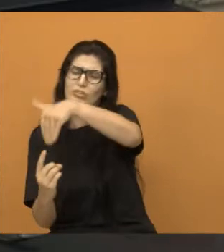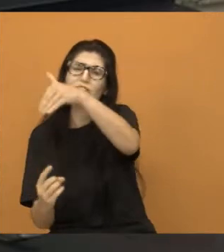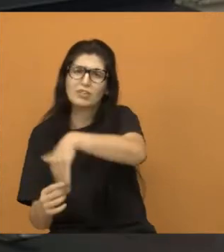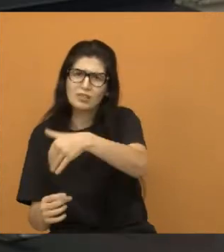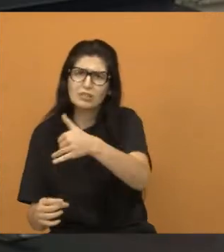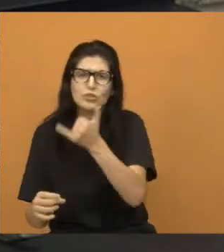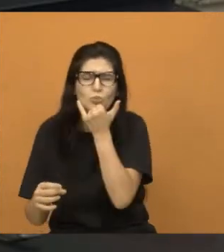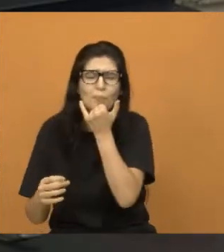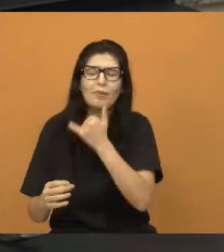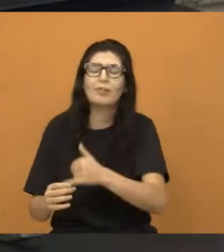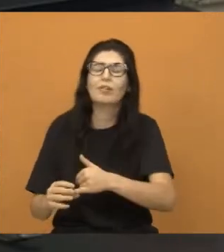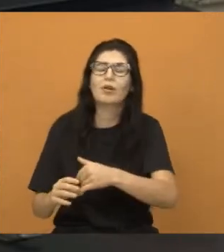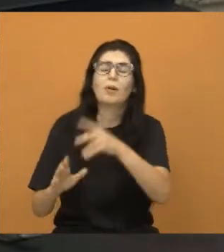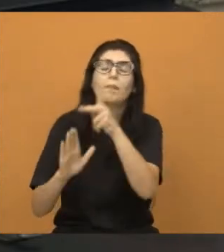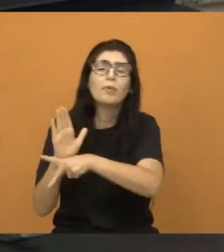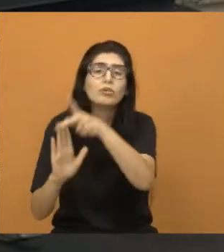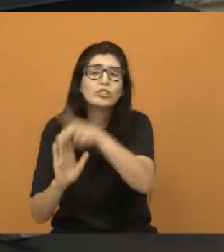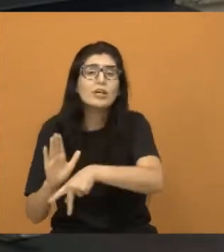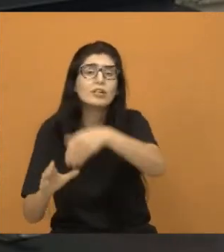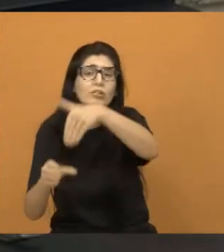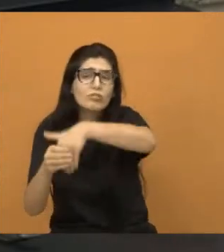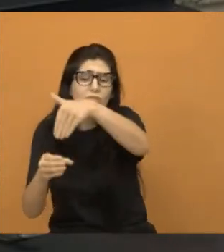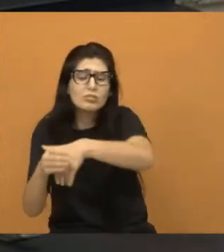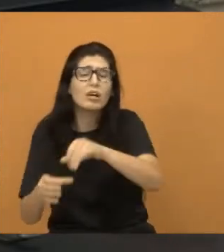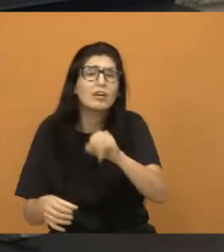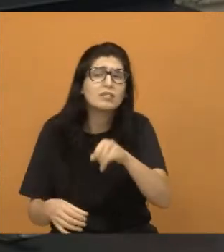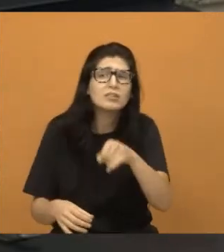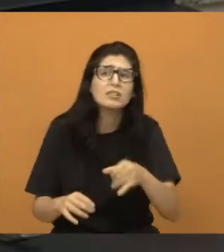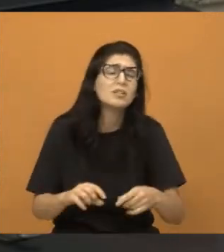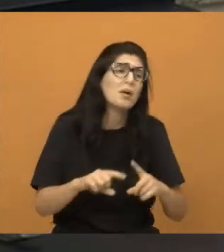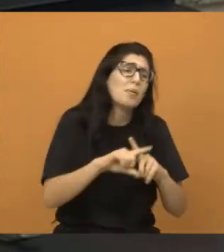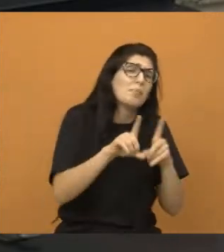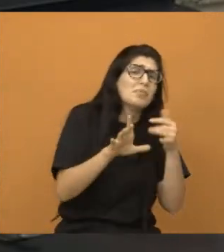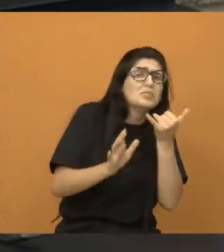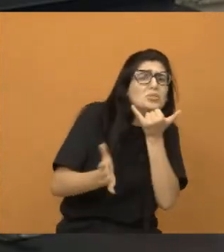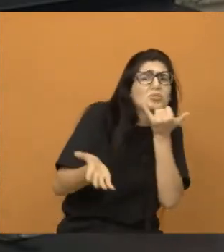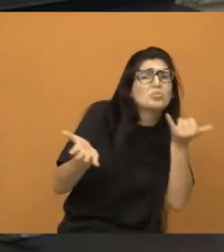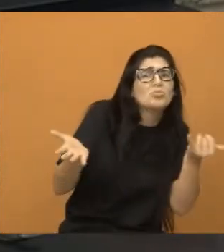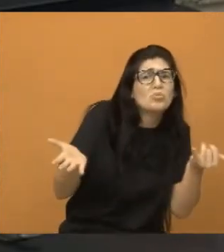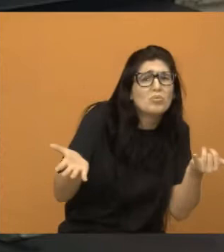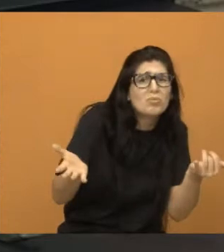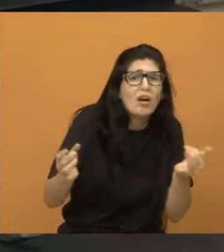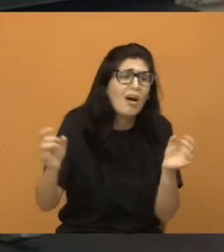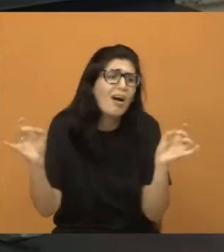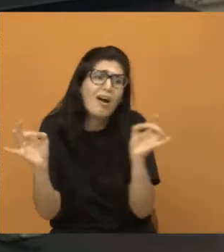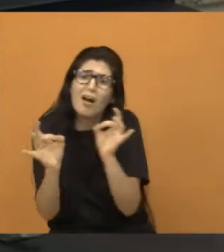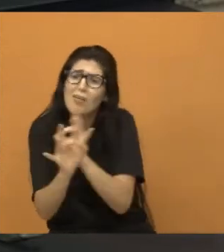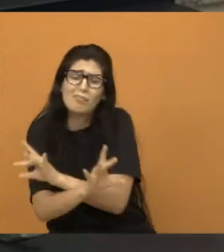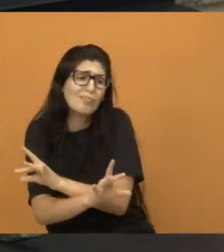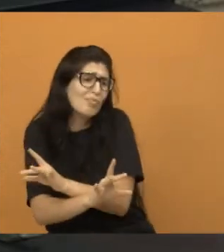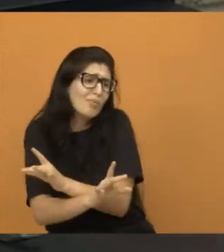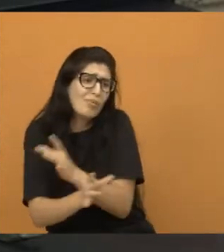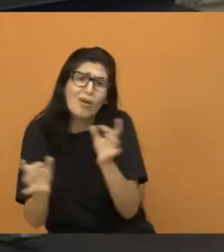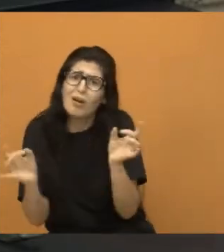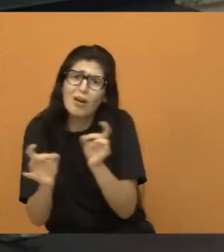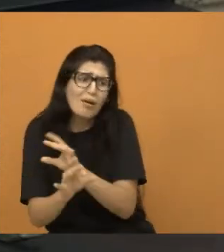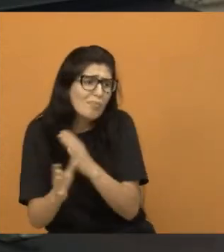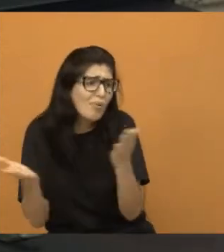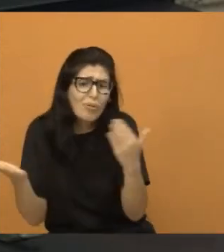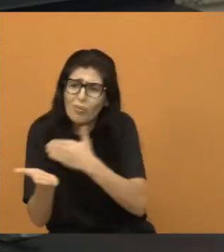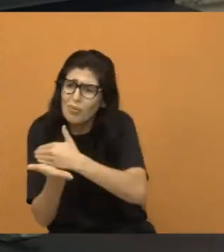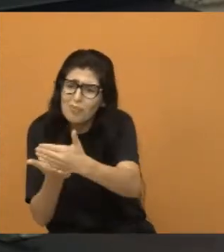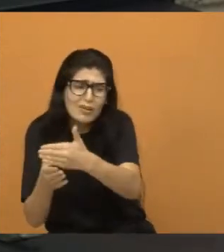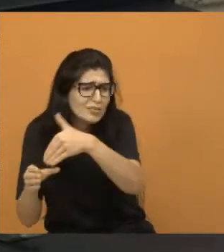a votação do projeto. Mas se eu estou Continua, por encaminhando favor. um pedido, presidente, Não, mas já regimental. começou, acabou a fase de discussão, Fernando, do Não, mas projeto, como começou acabou a em fase de discussão? votação. Eu